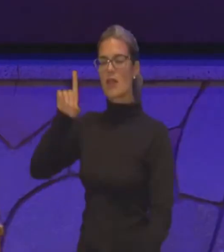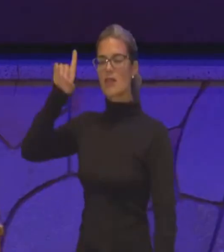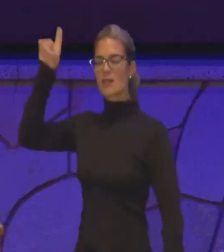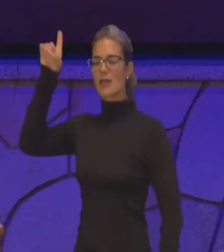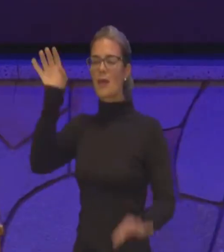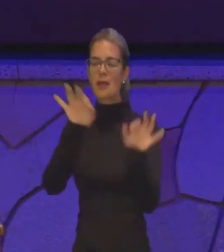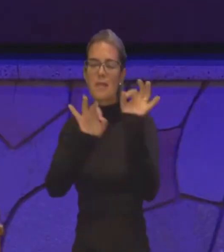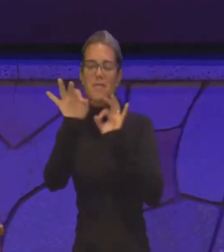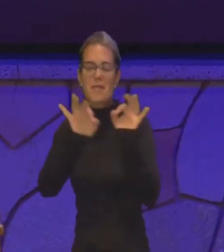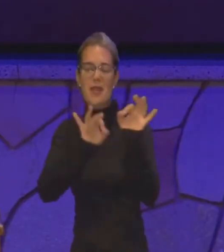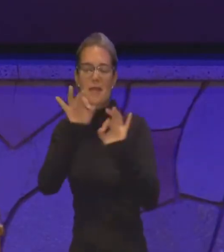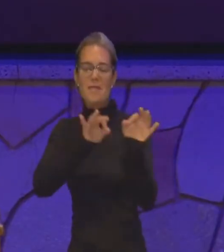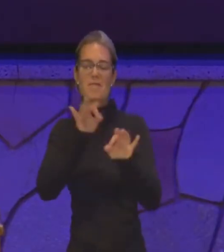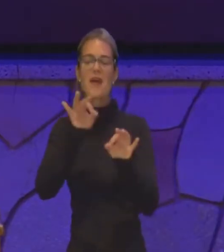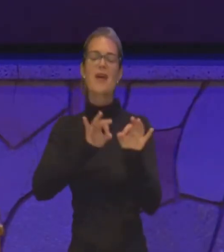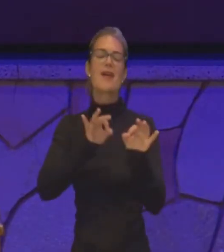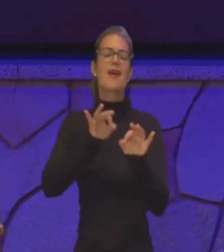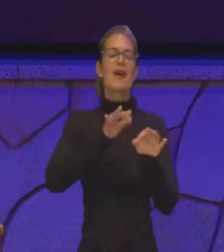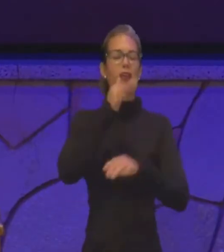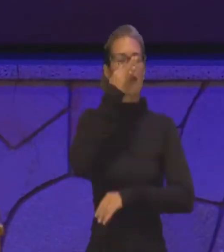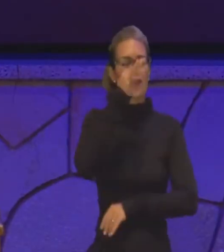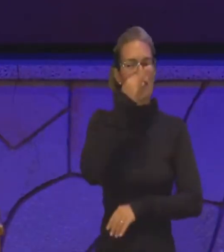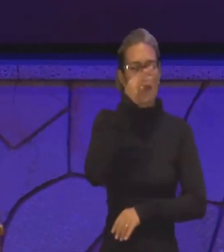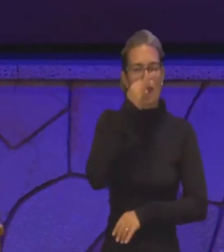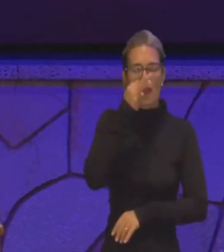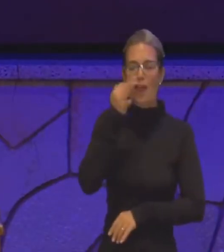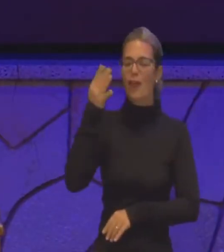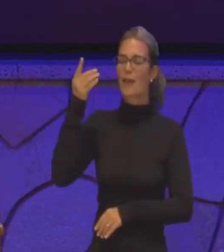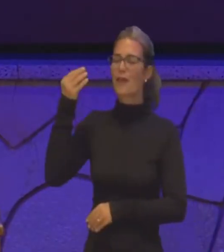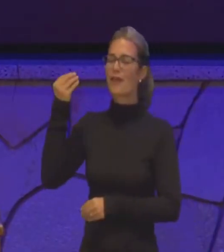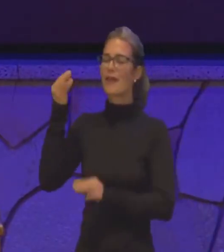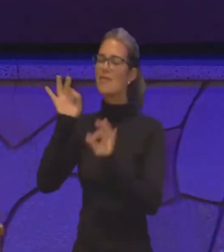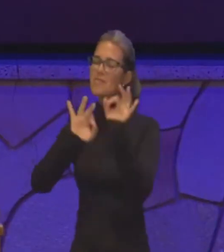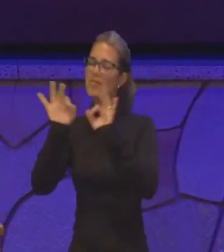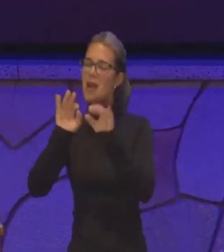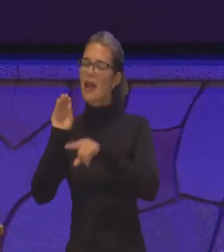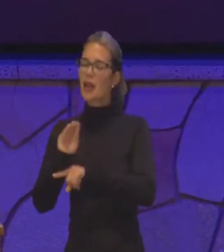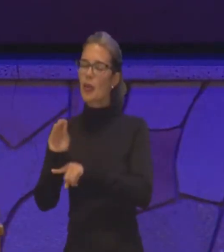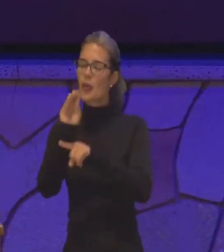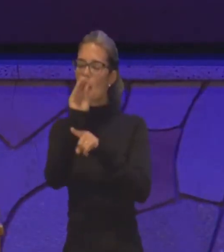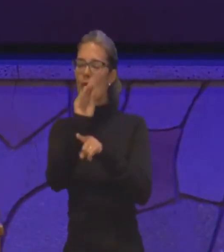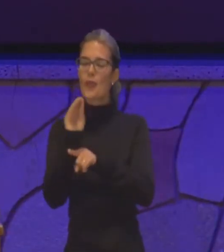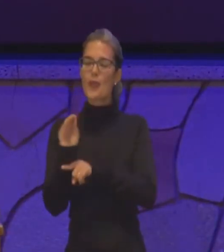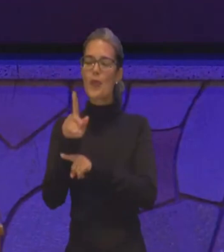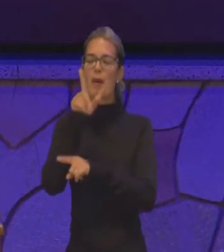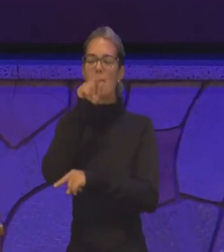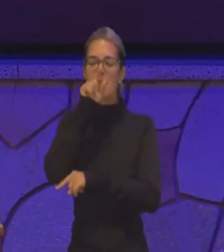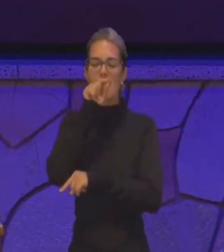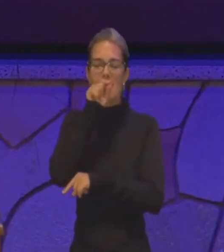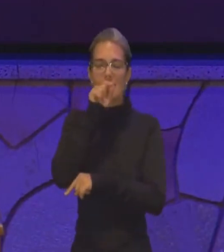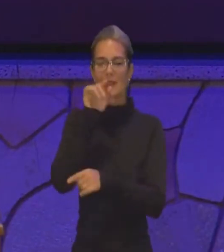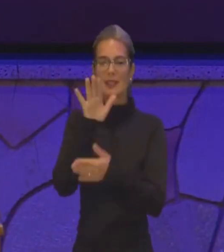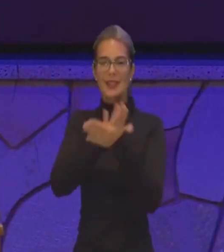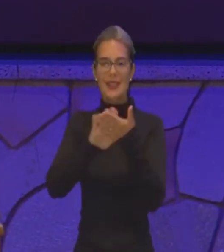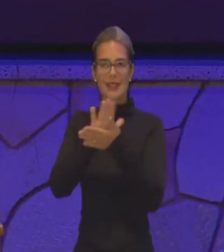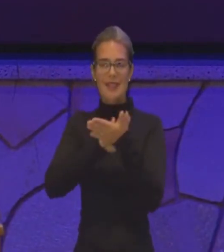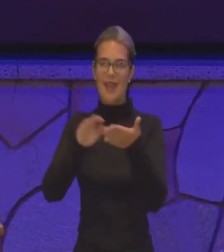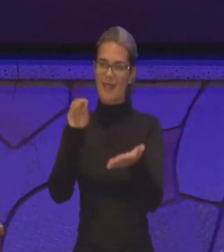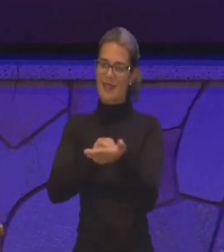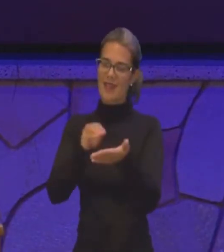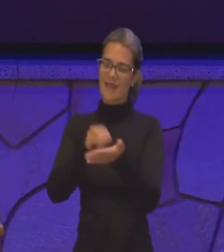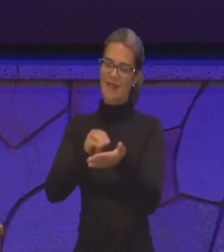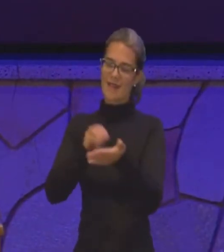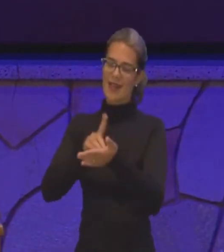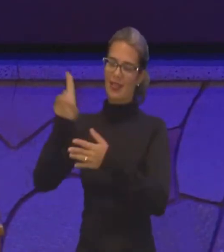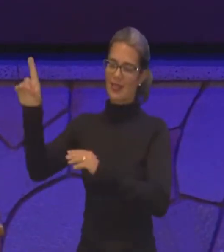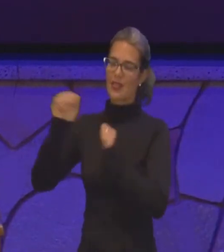do campo, que alimentam os pardais, que não deixa nada faltar aos seus,